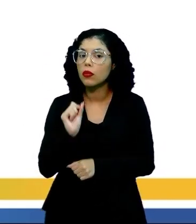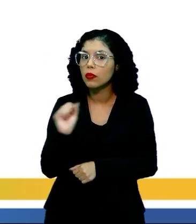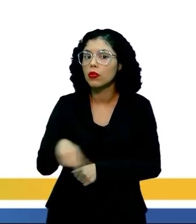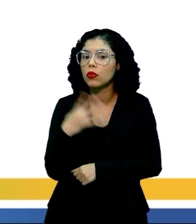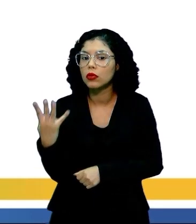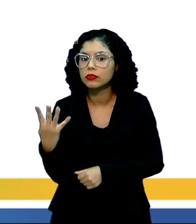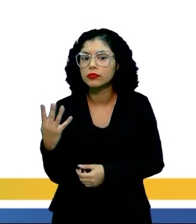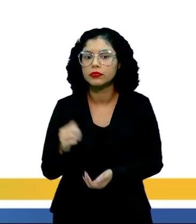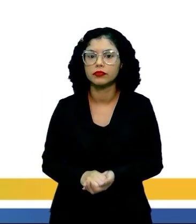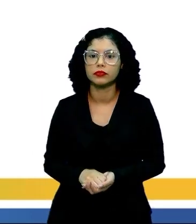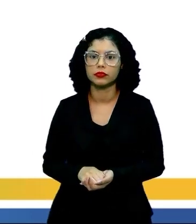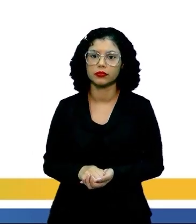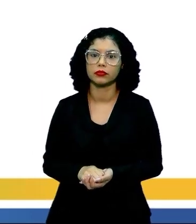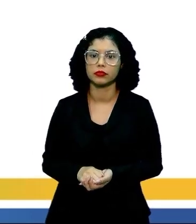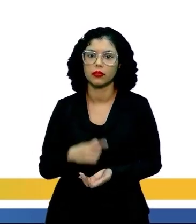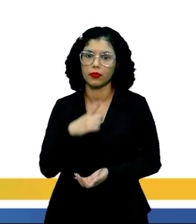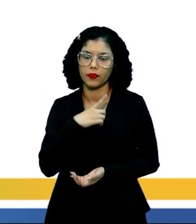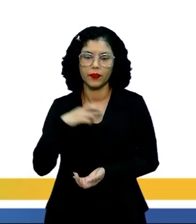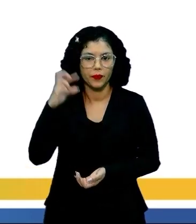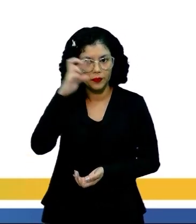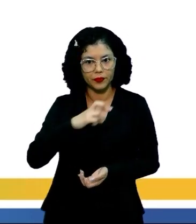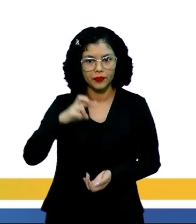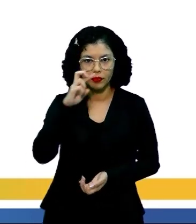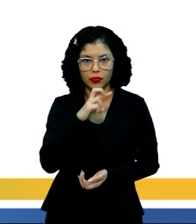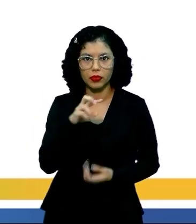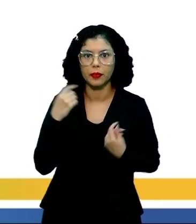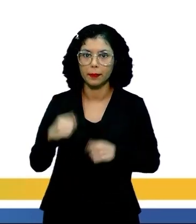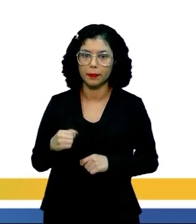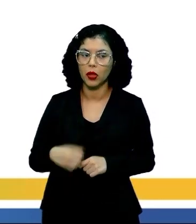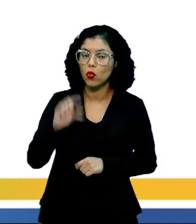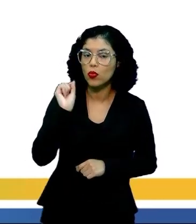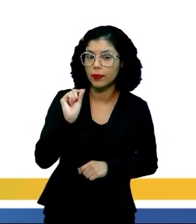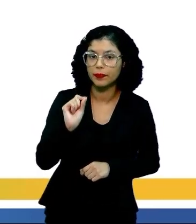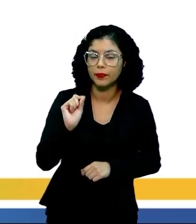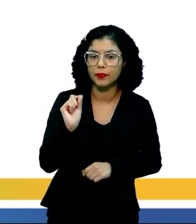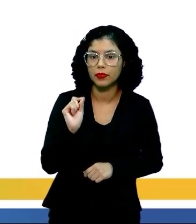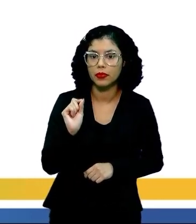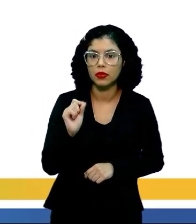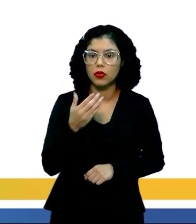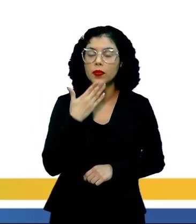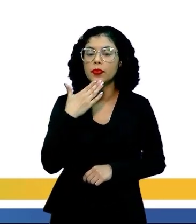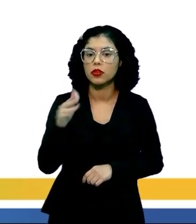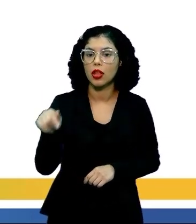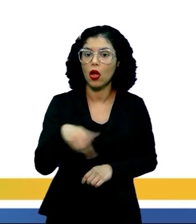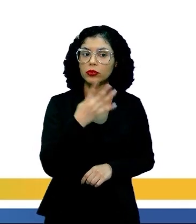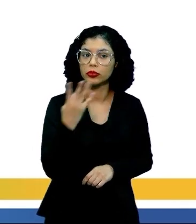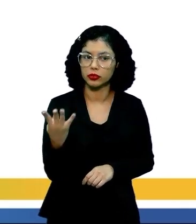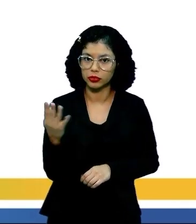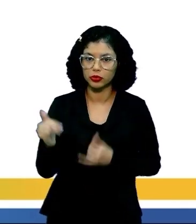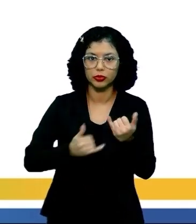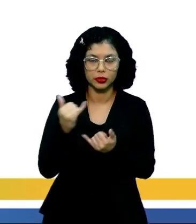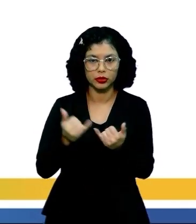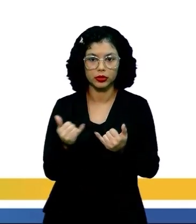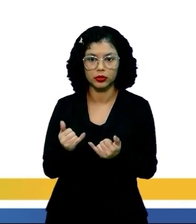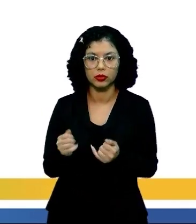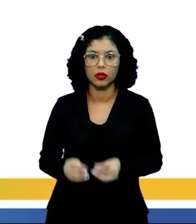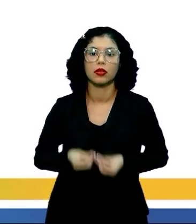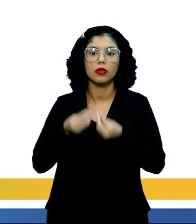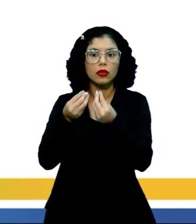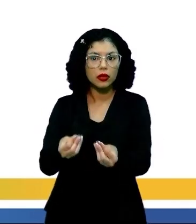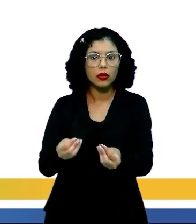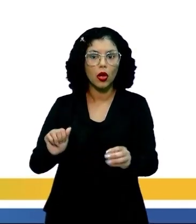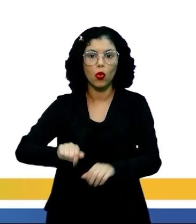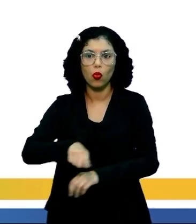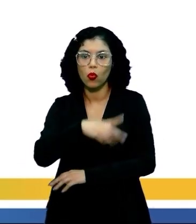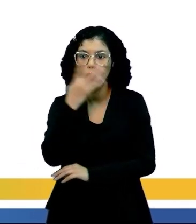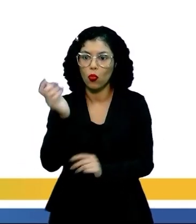foi. Aqui tem uma análise crucial. O que é isso? Não está pedindo a quantidade de brinquedos doados, está pedindo